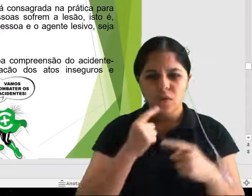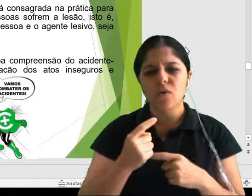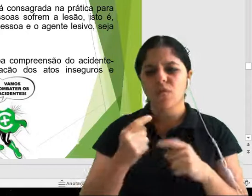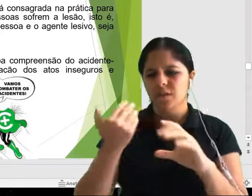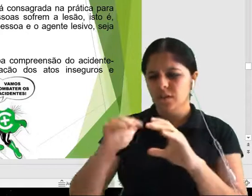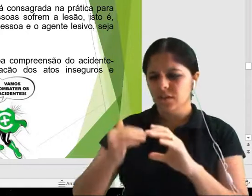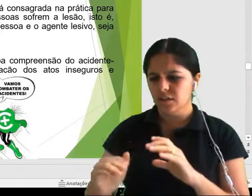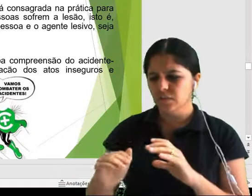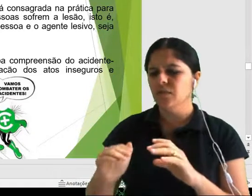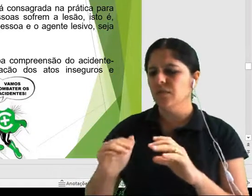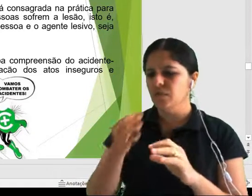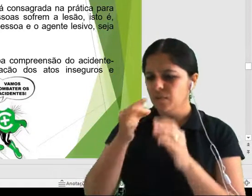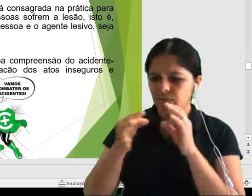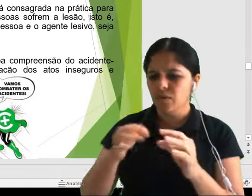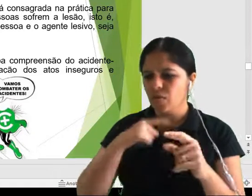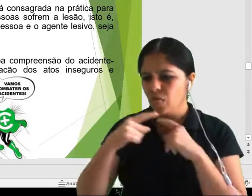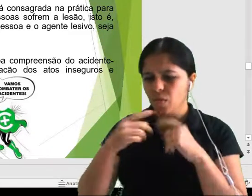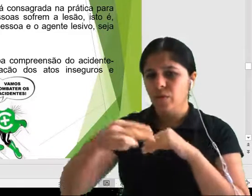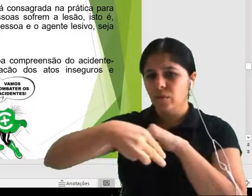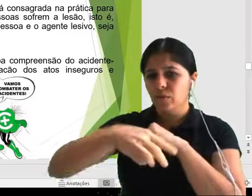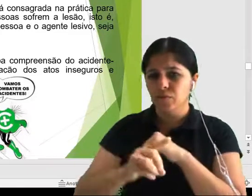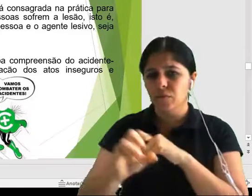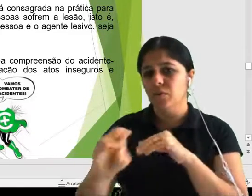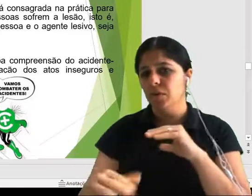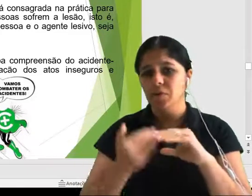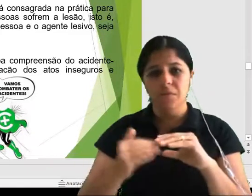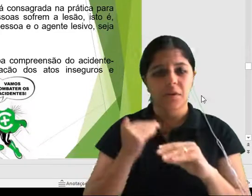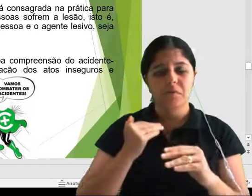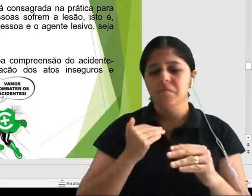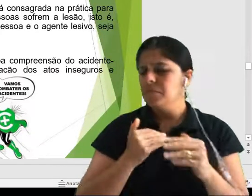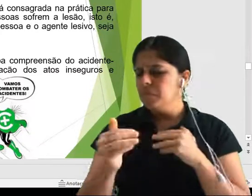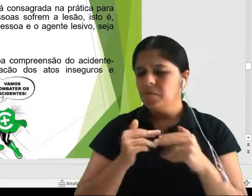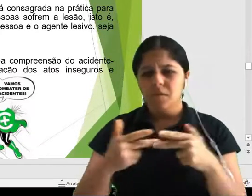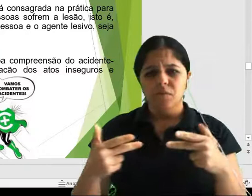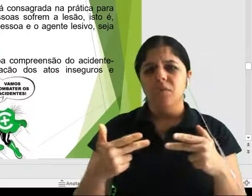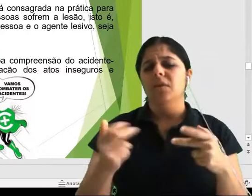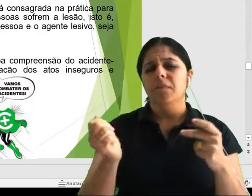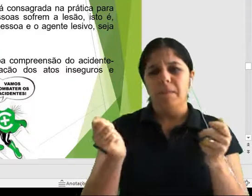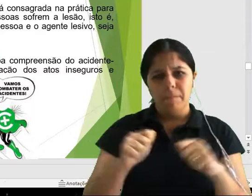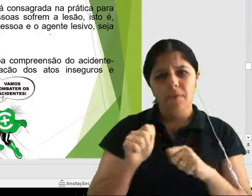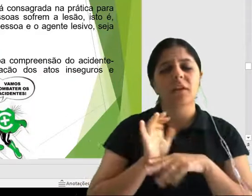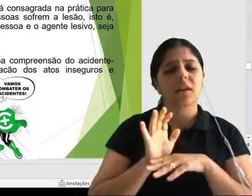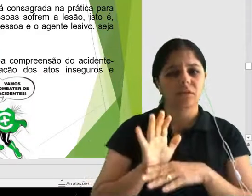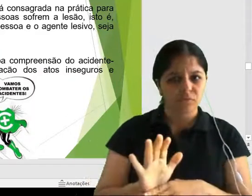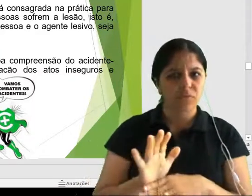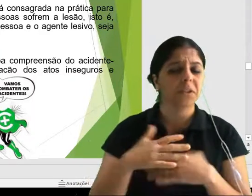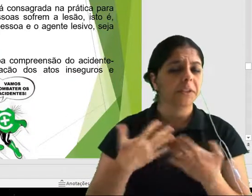no mudo, mandem e-mail, tá? O que eu puder fazer para